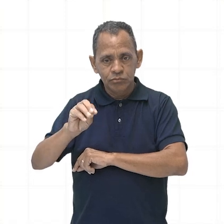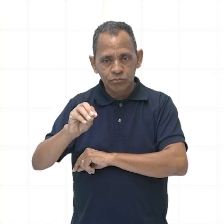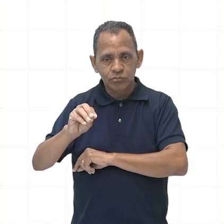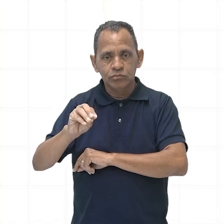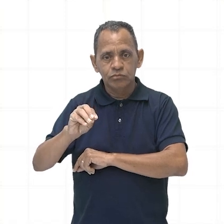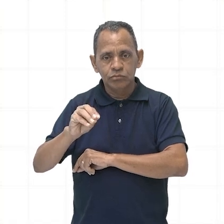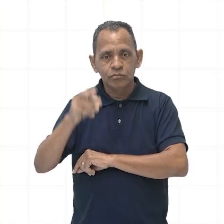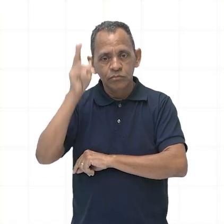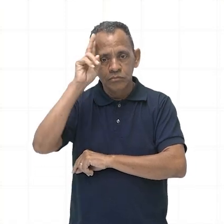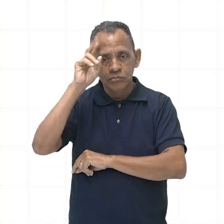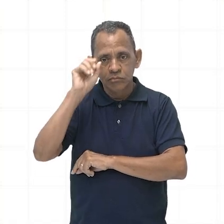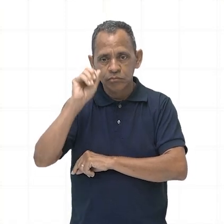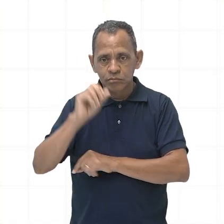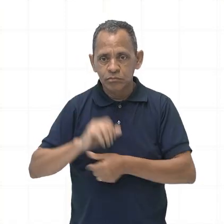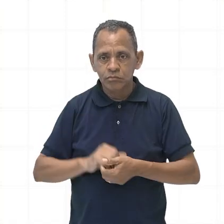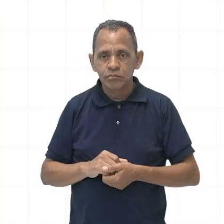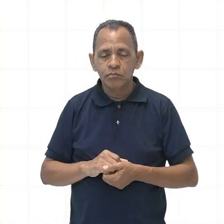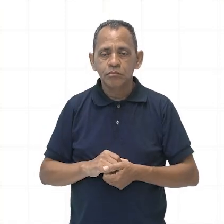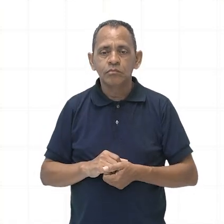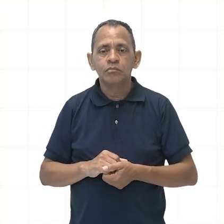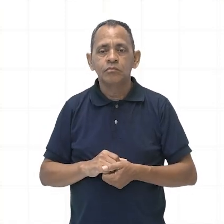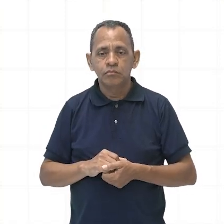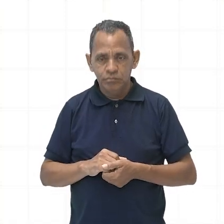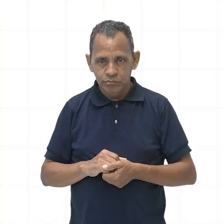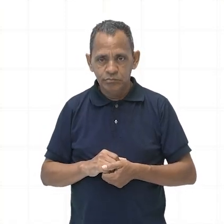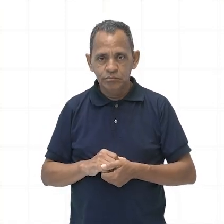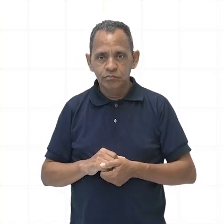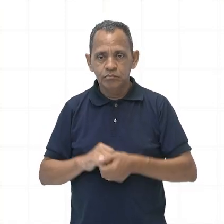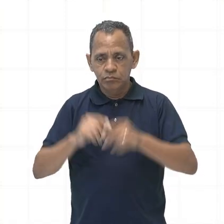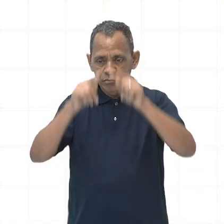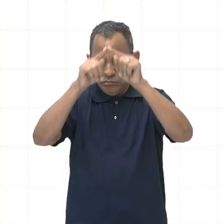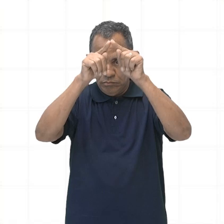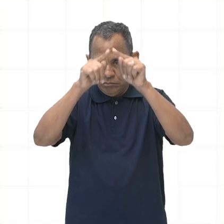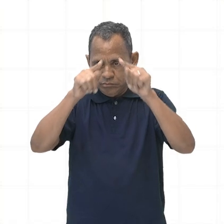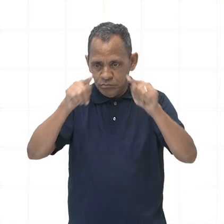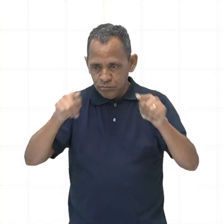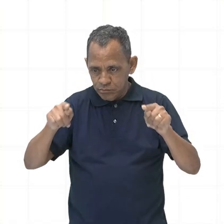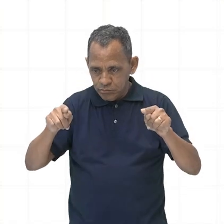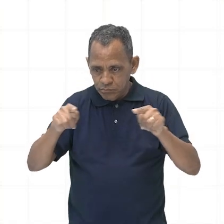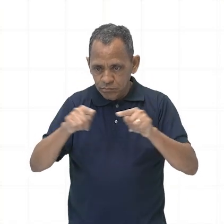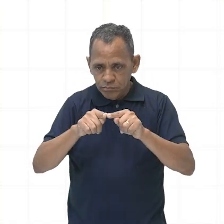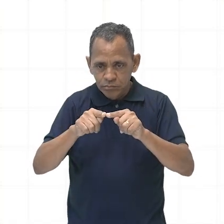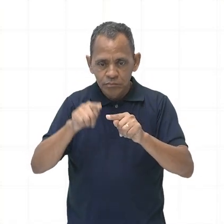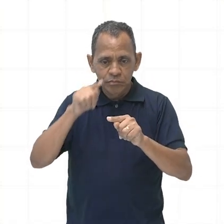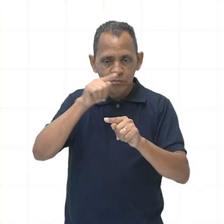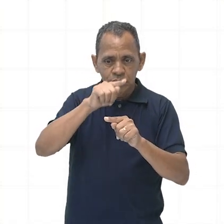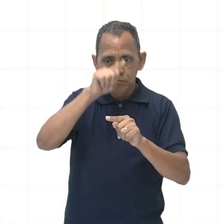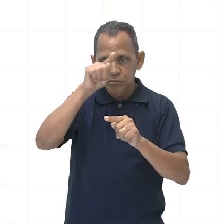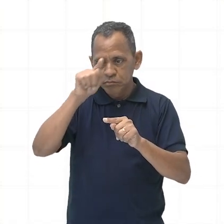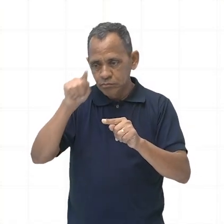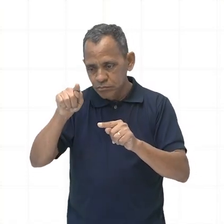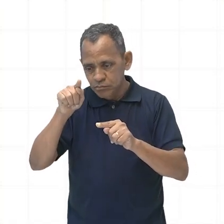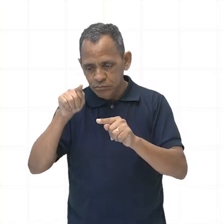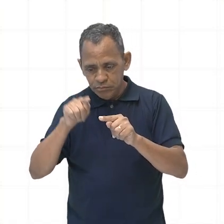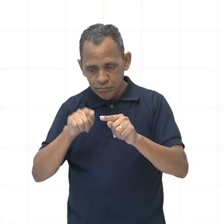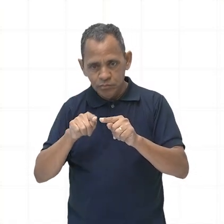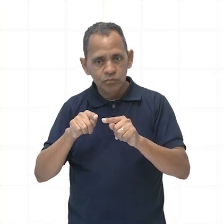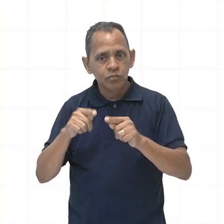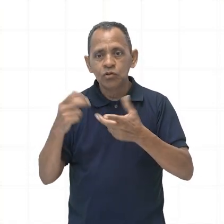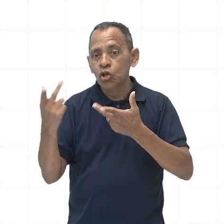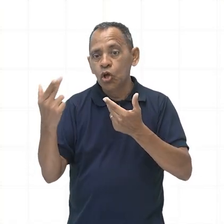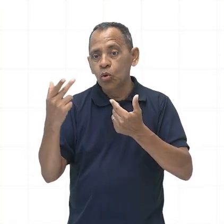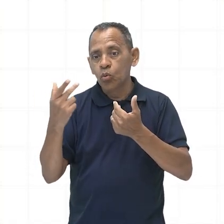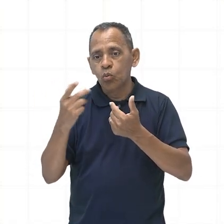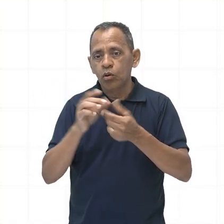equilátero, relembrando, é um triângulo que tem os 3 lados com a mesma medida. Então, a gente tem um triângulo,